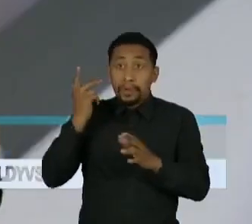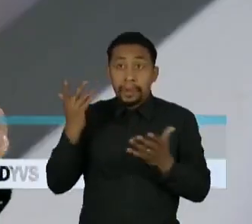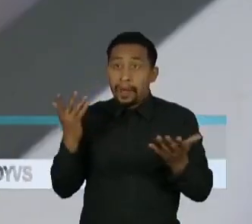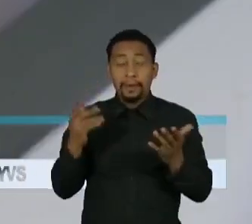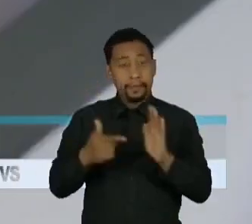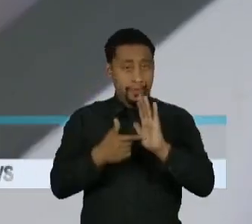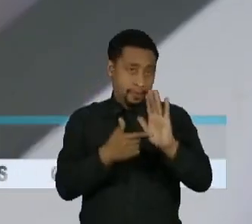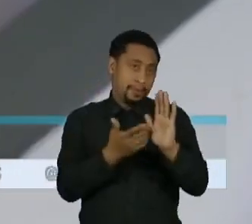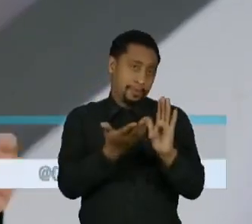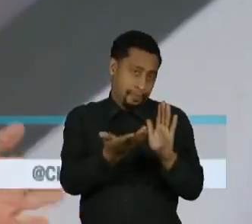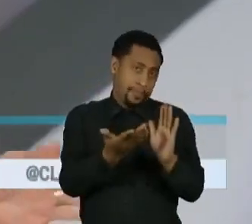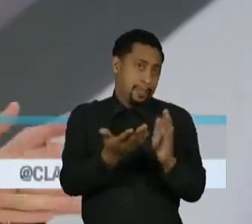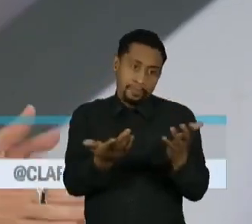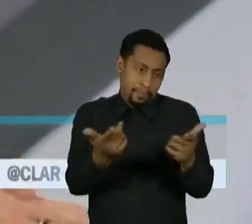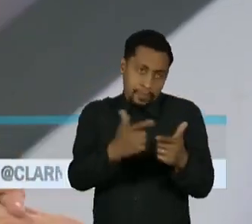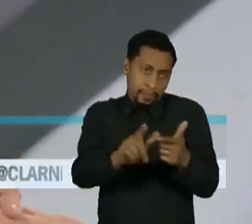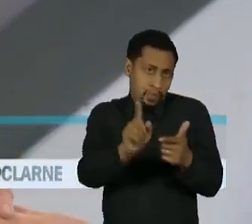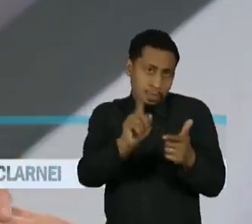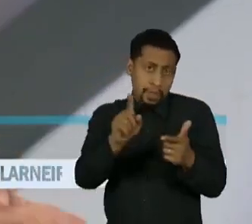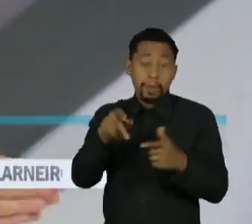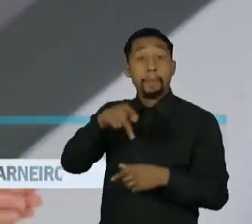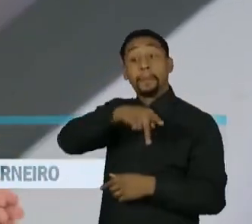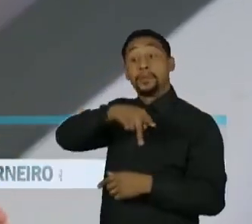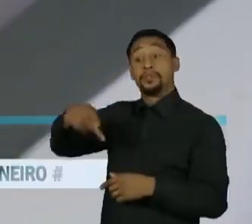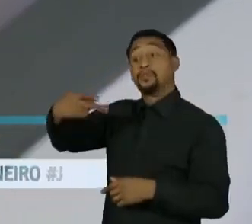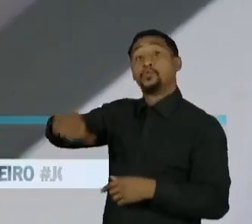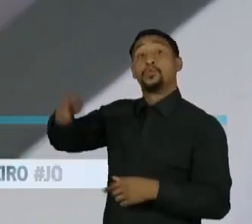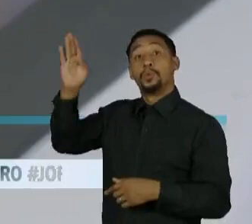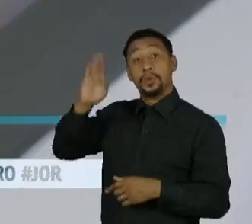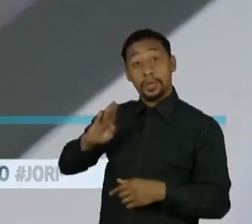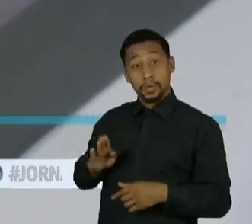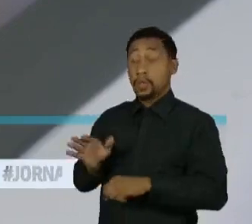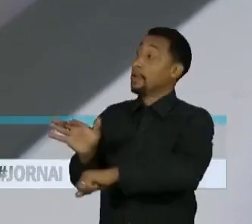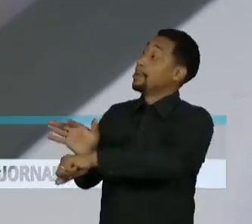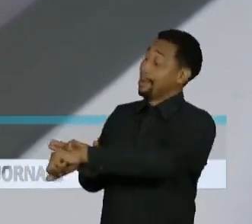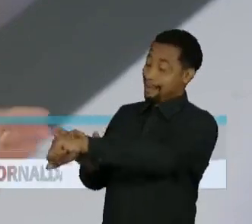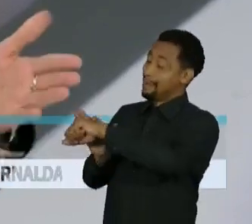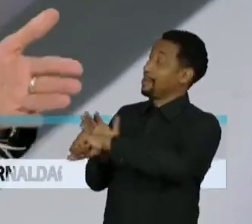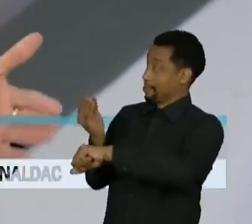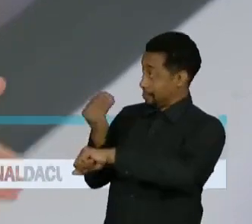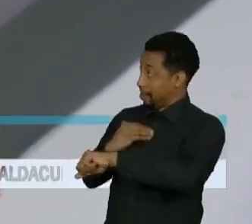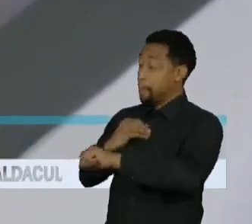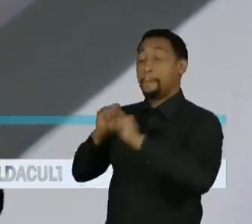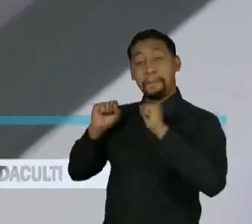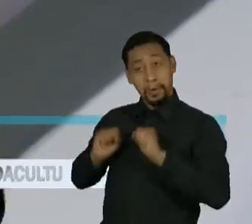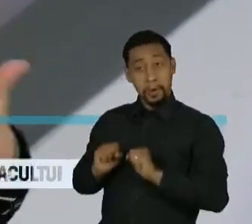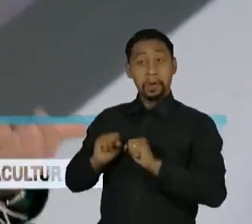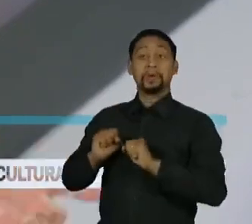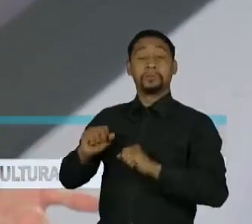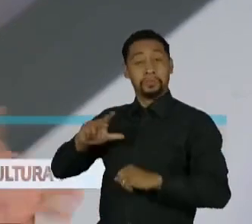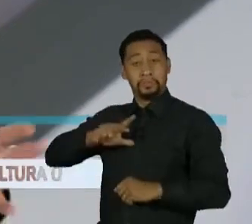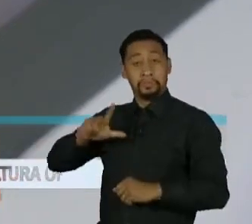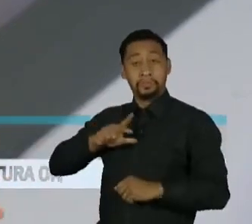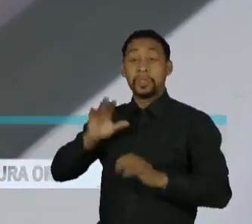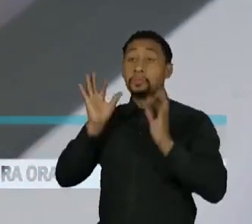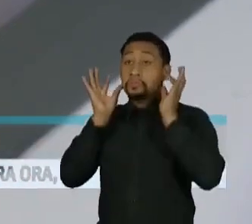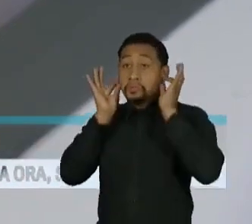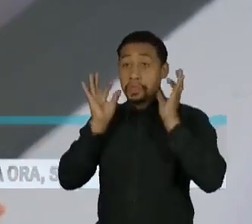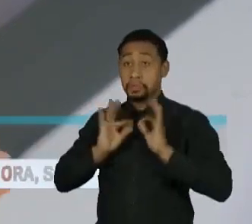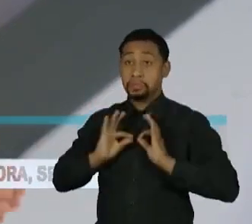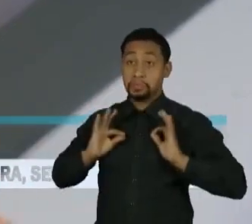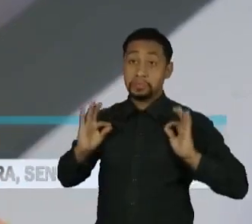que isso tudo bem você como presidente da república pode ficar com esses esses presentes dados à presidência